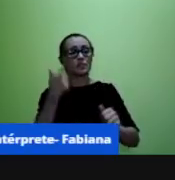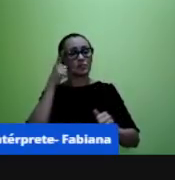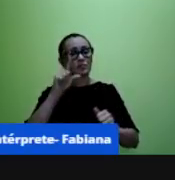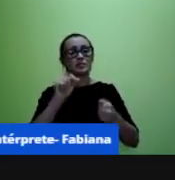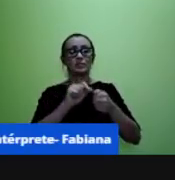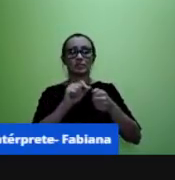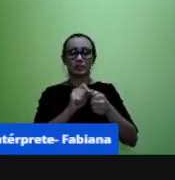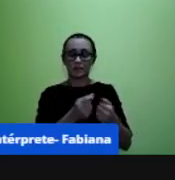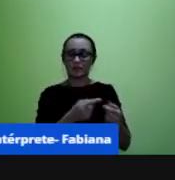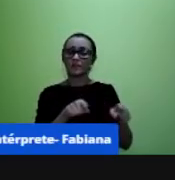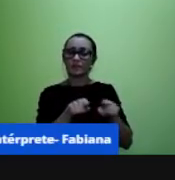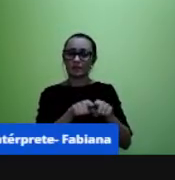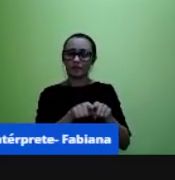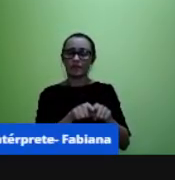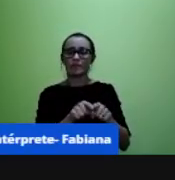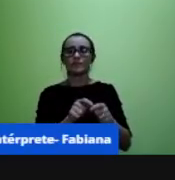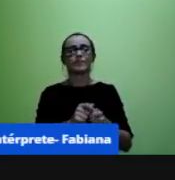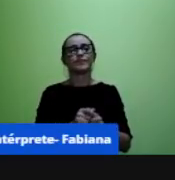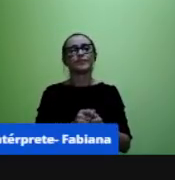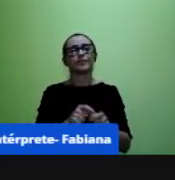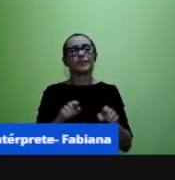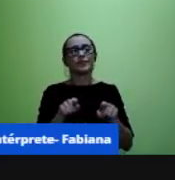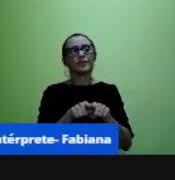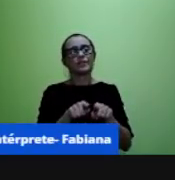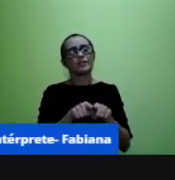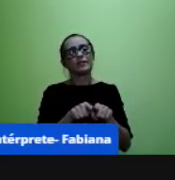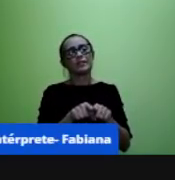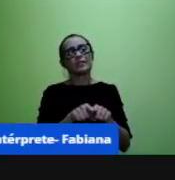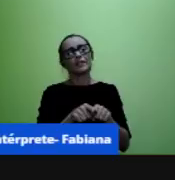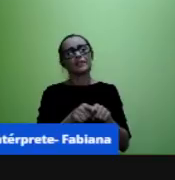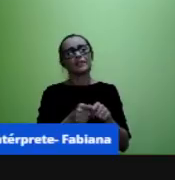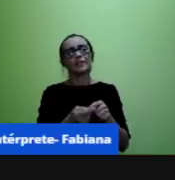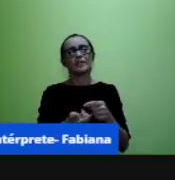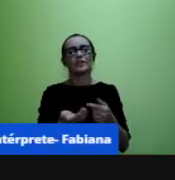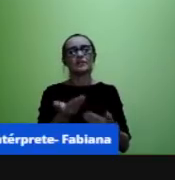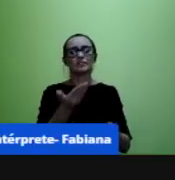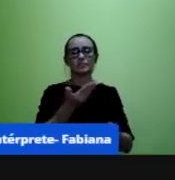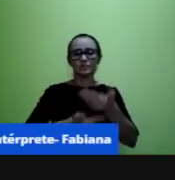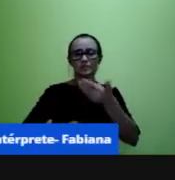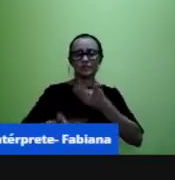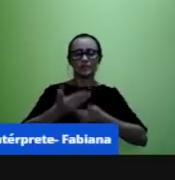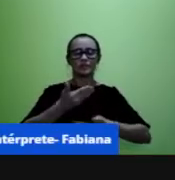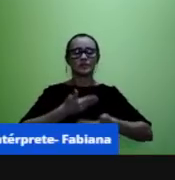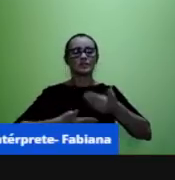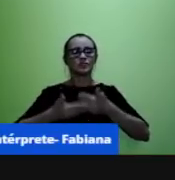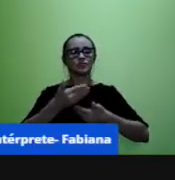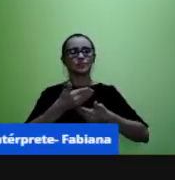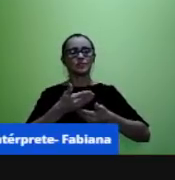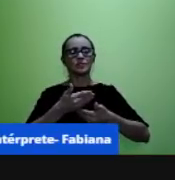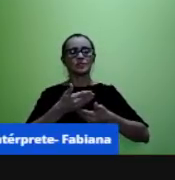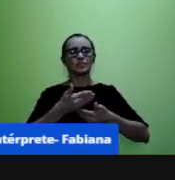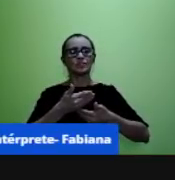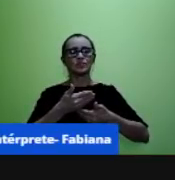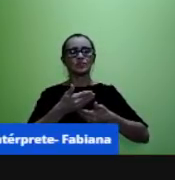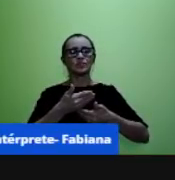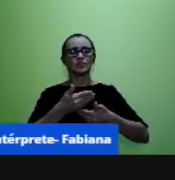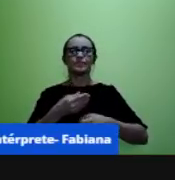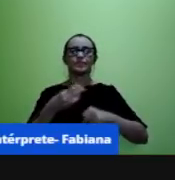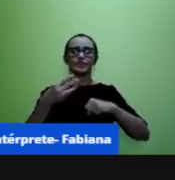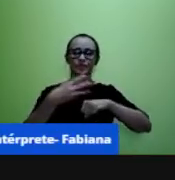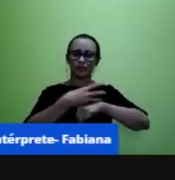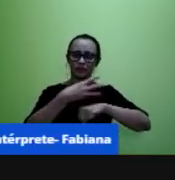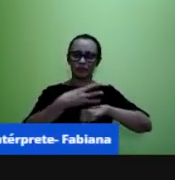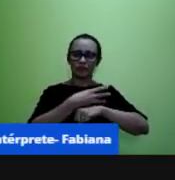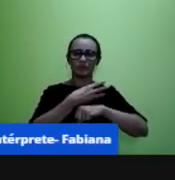interação e socialização. Interagiu com o professor por meio da sala de aula online, né? Ou via WhatsApp ou